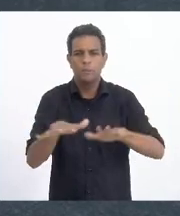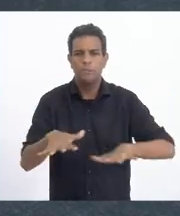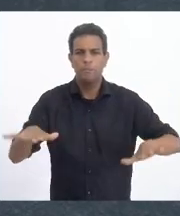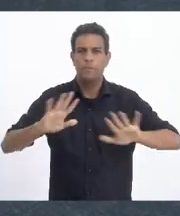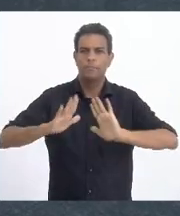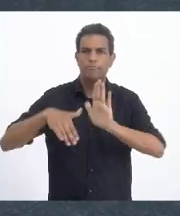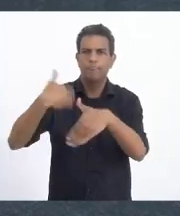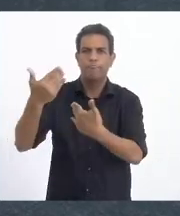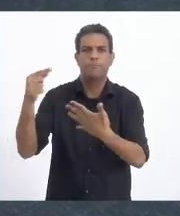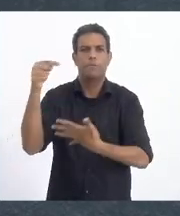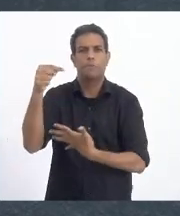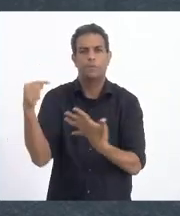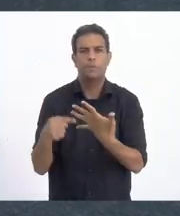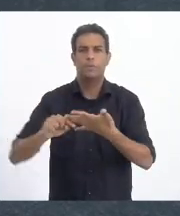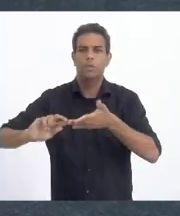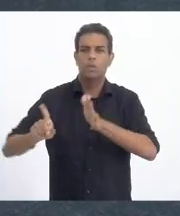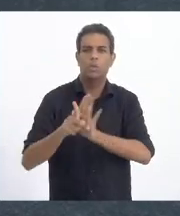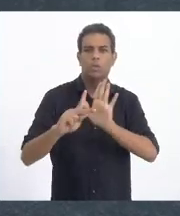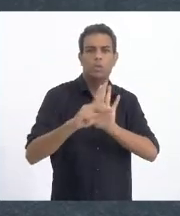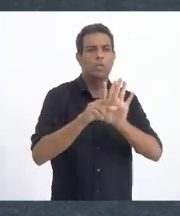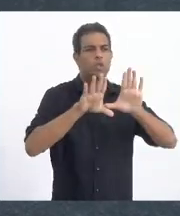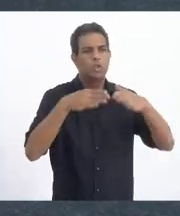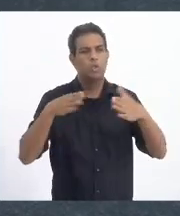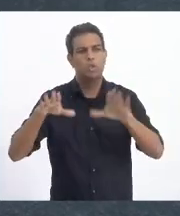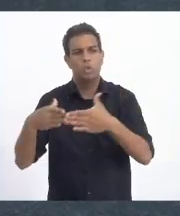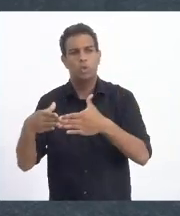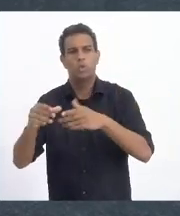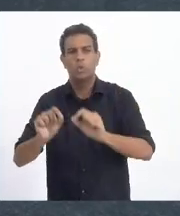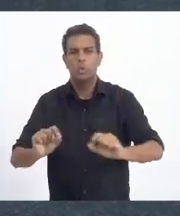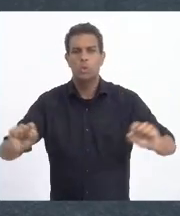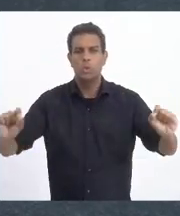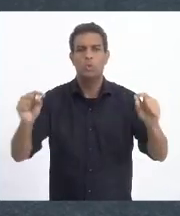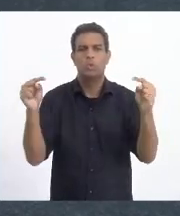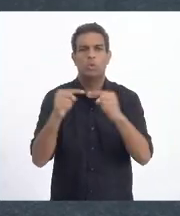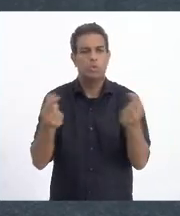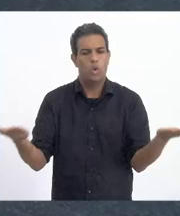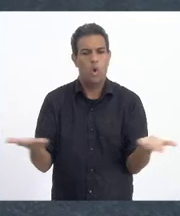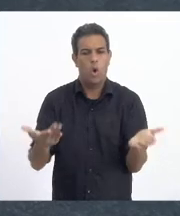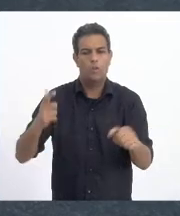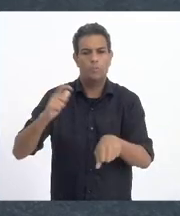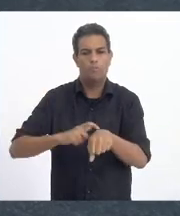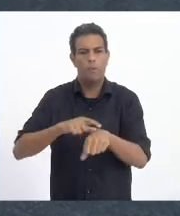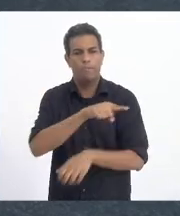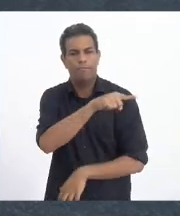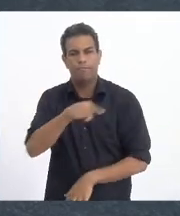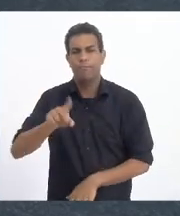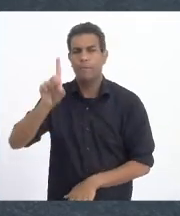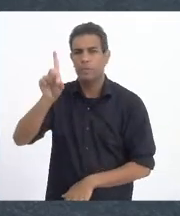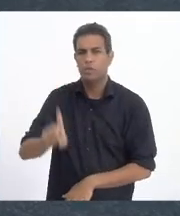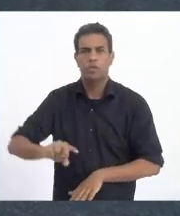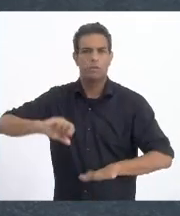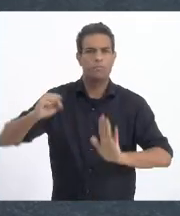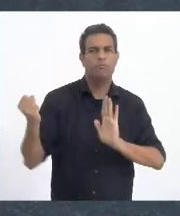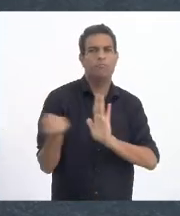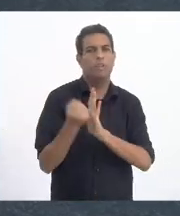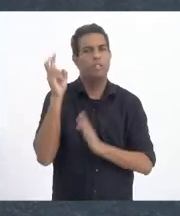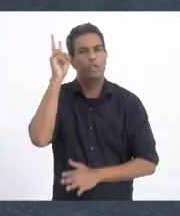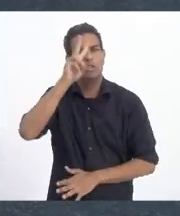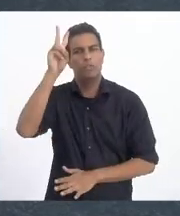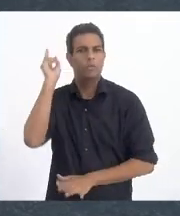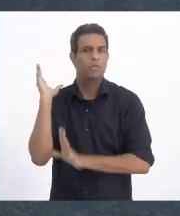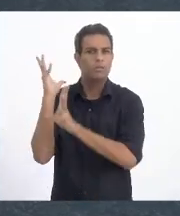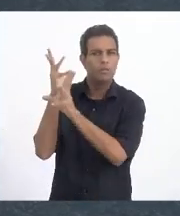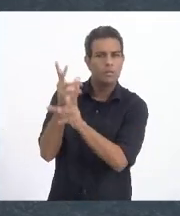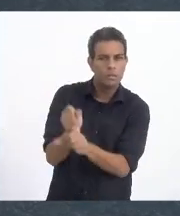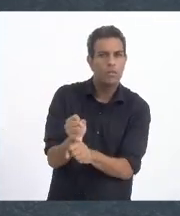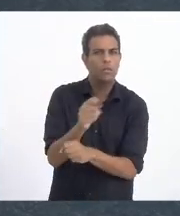evolução significativa da maneira que está sendo feita hoje. Então, é um dia histórico que precisa ser